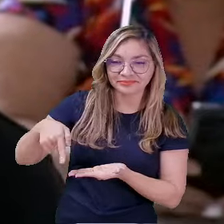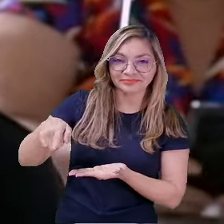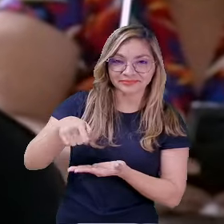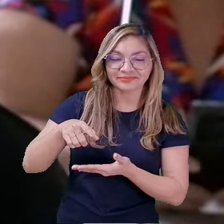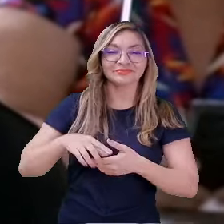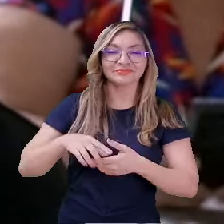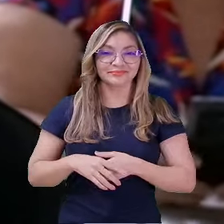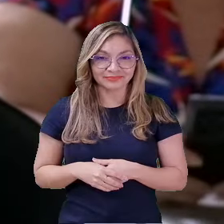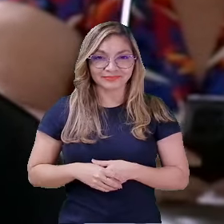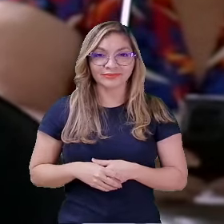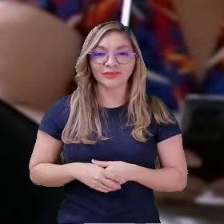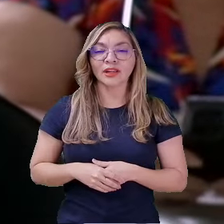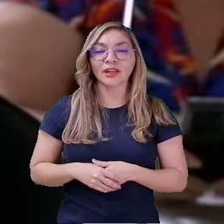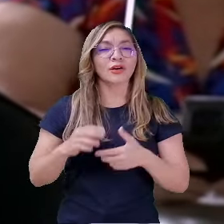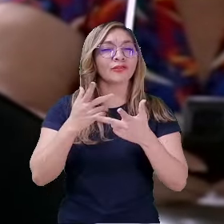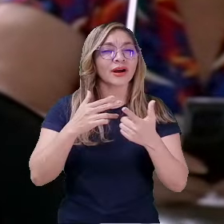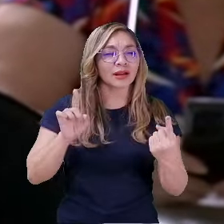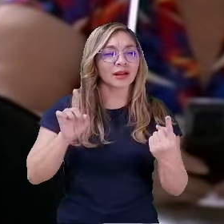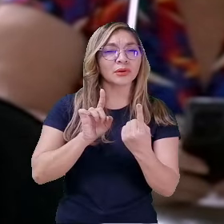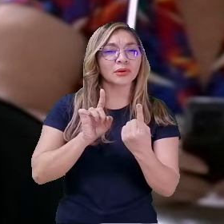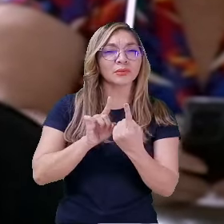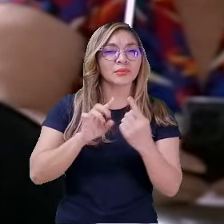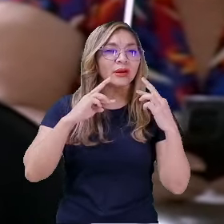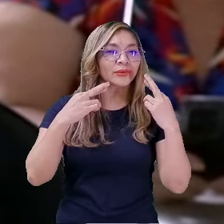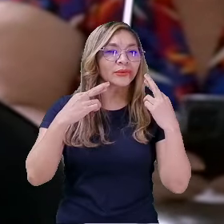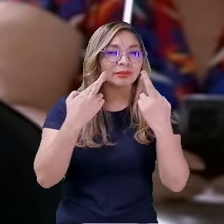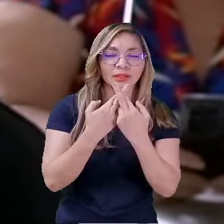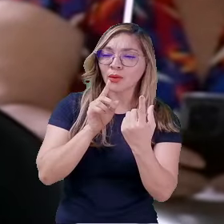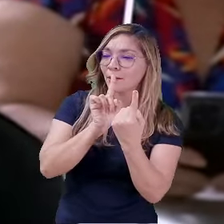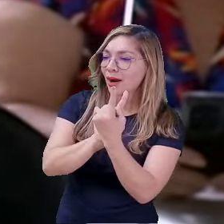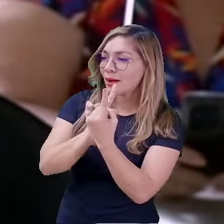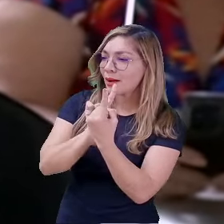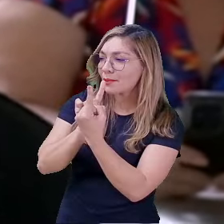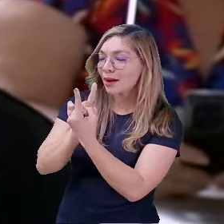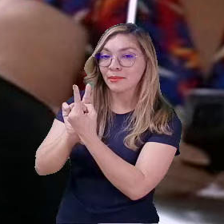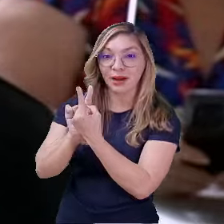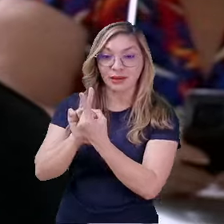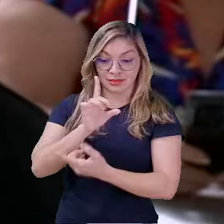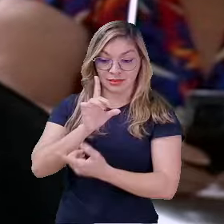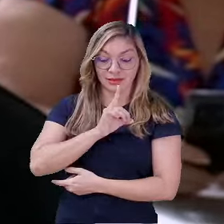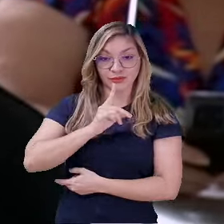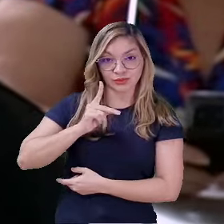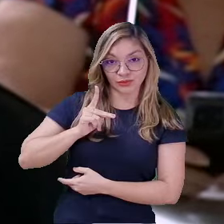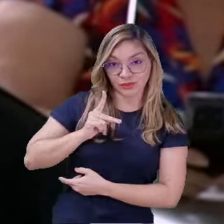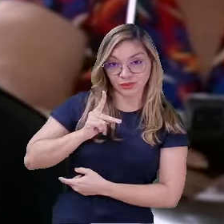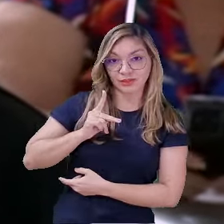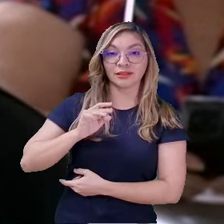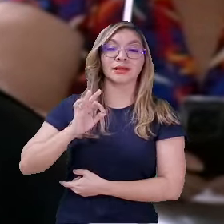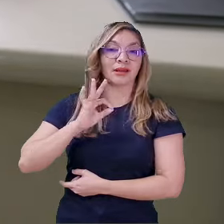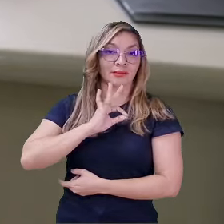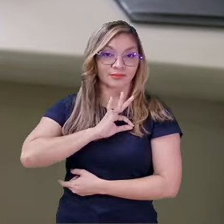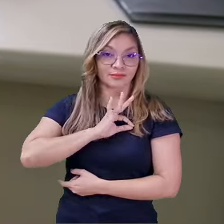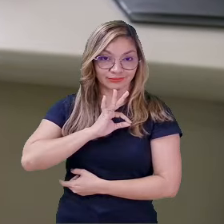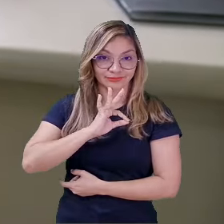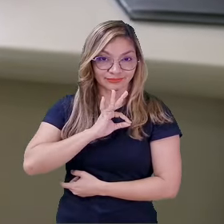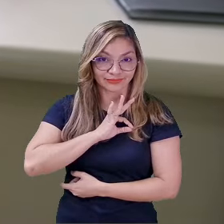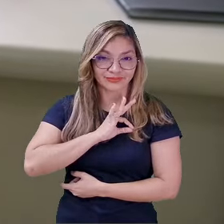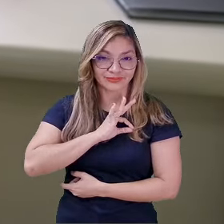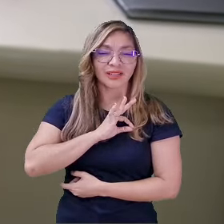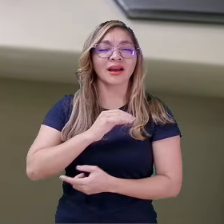audiências, muitos atendimentos pela Defensoria Pública, pela Polícia Civil, pelos demais parceiros, especialmente